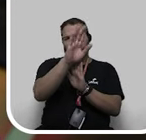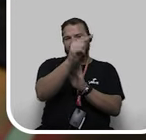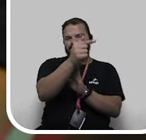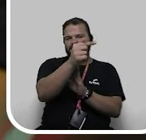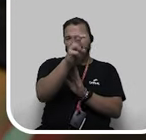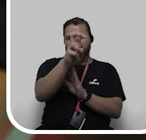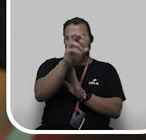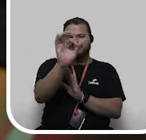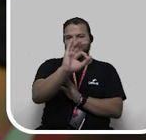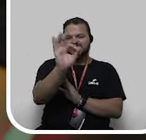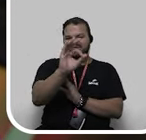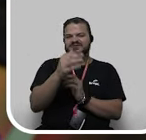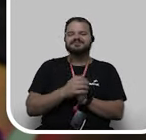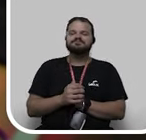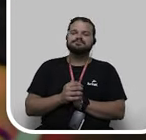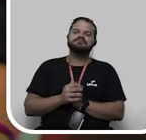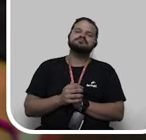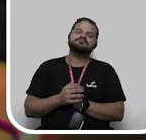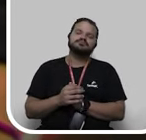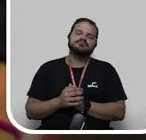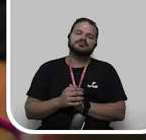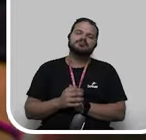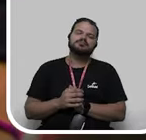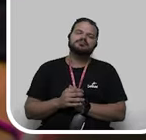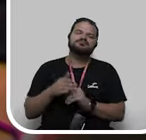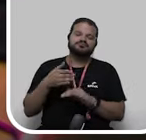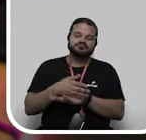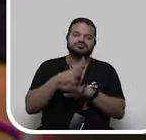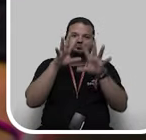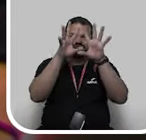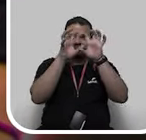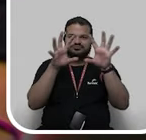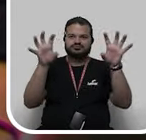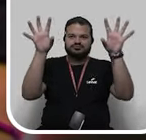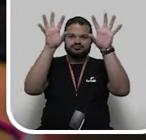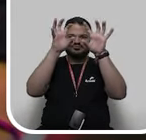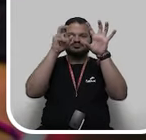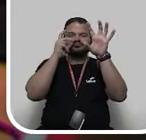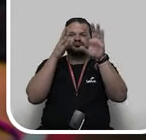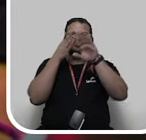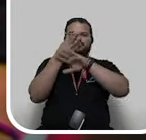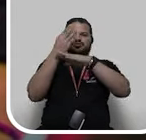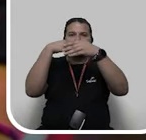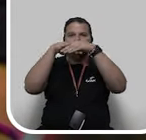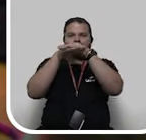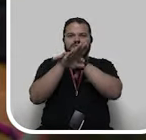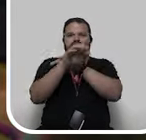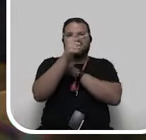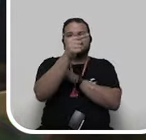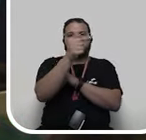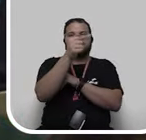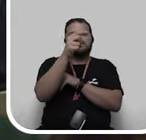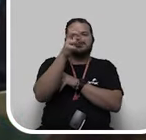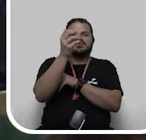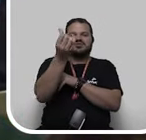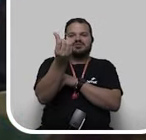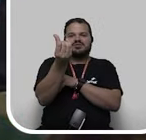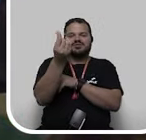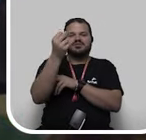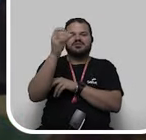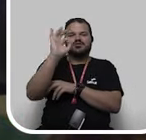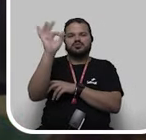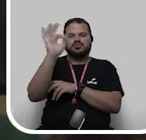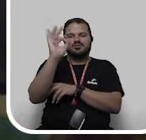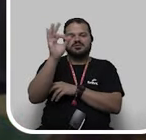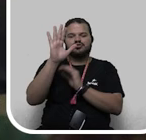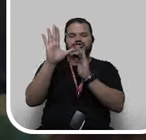75% nas intrusões na nuvem, e um aumento de 76% nas vítimas de roubo de